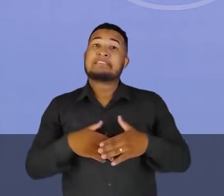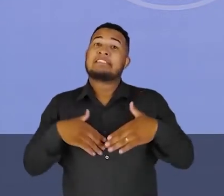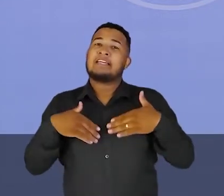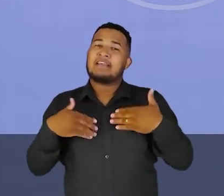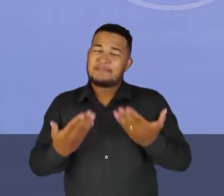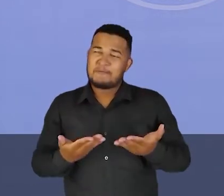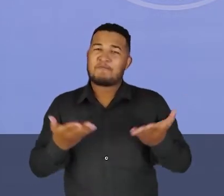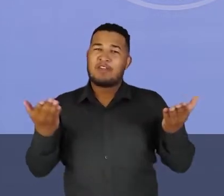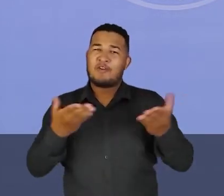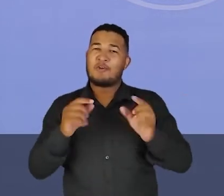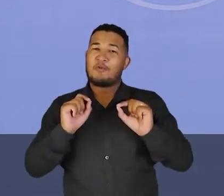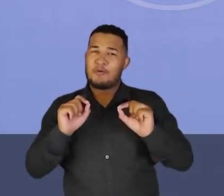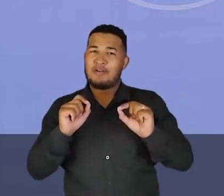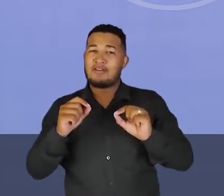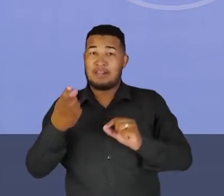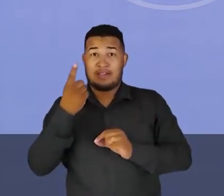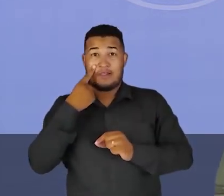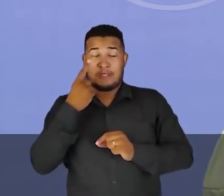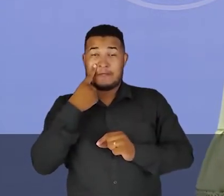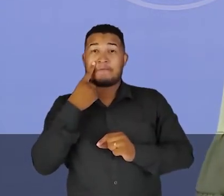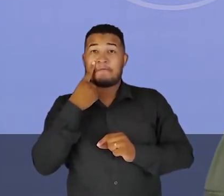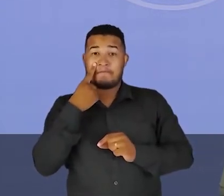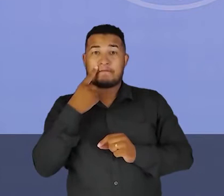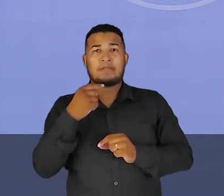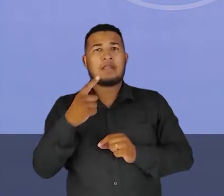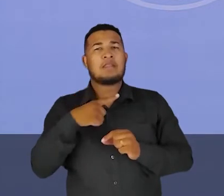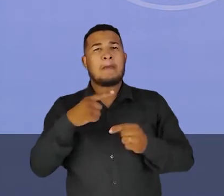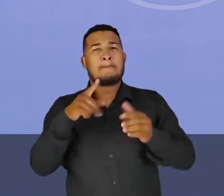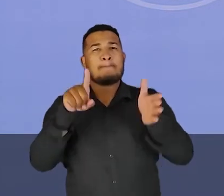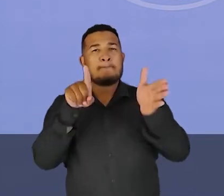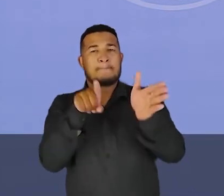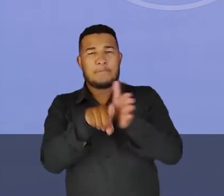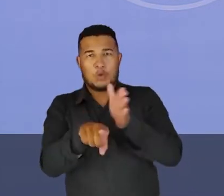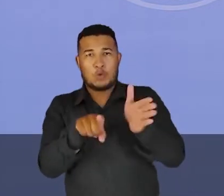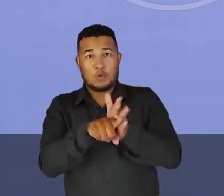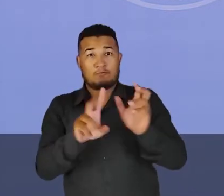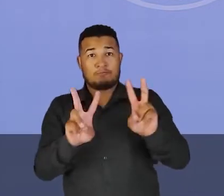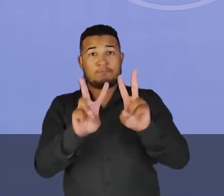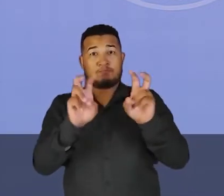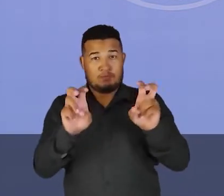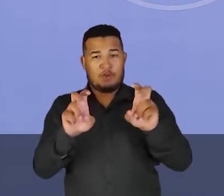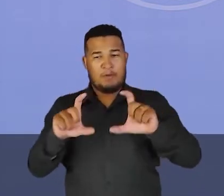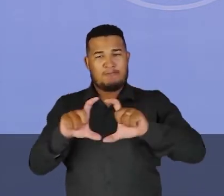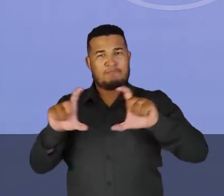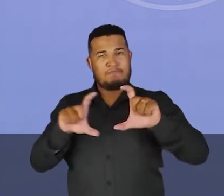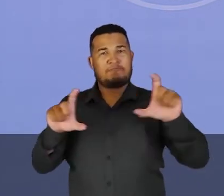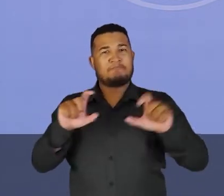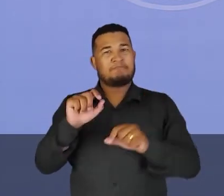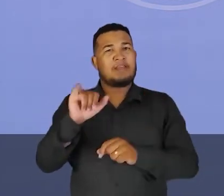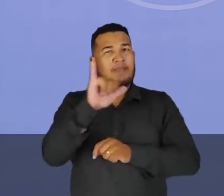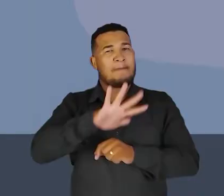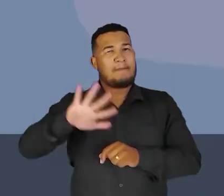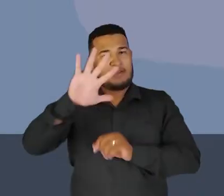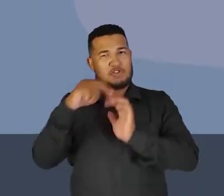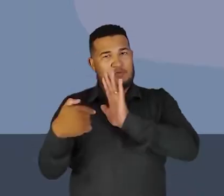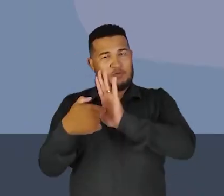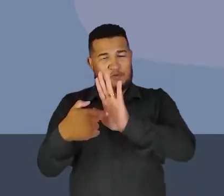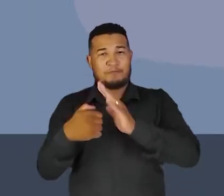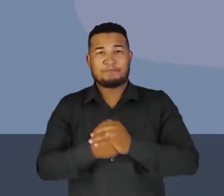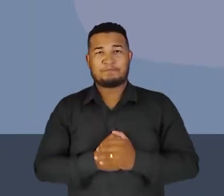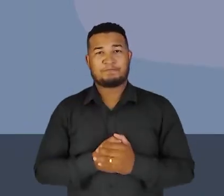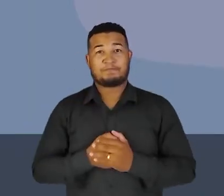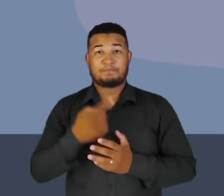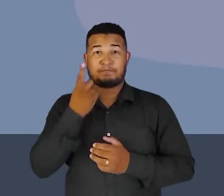Então, agora eu trouxe aqui para vocês uma questão em relação a esta situação. Olha